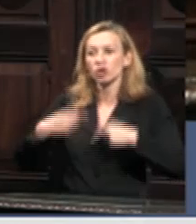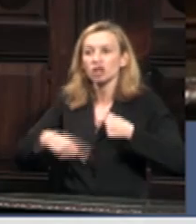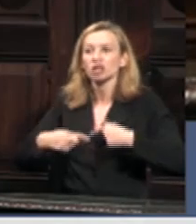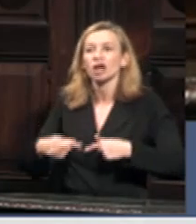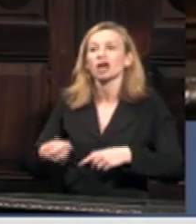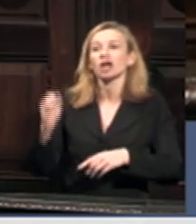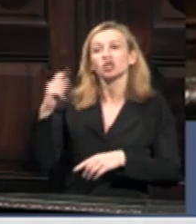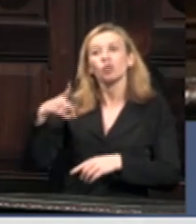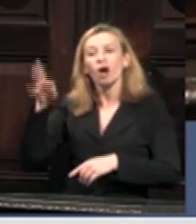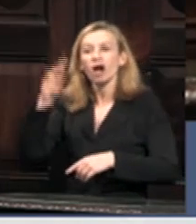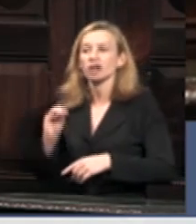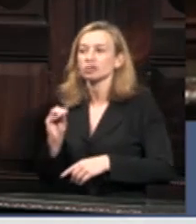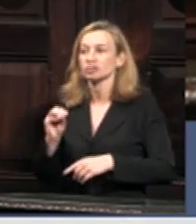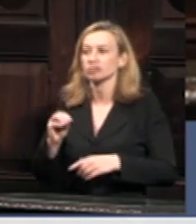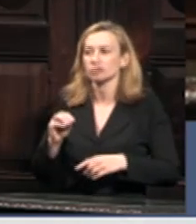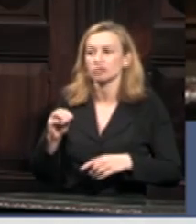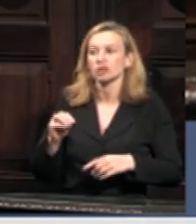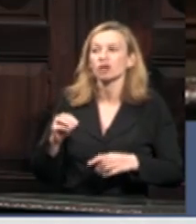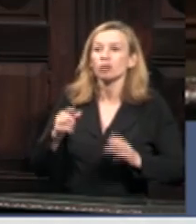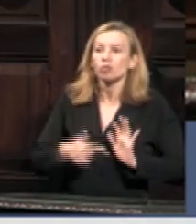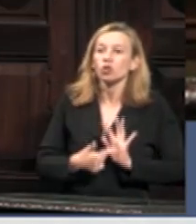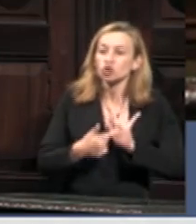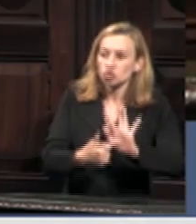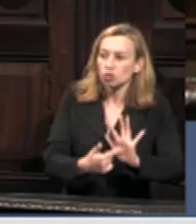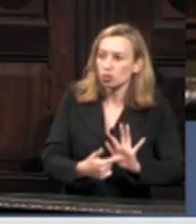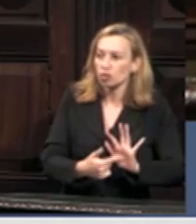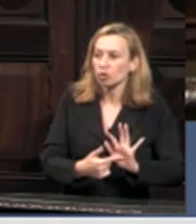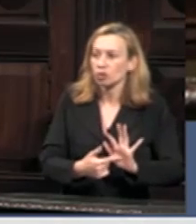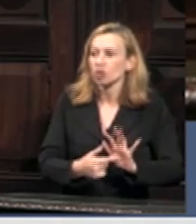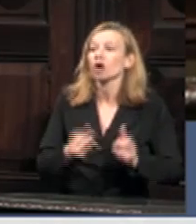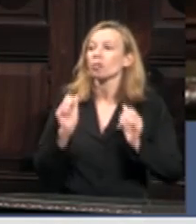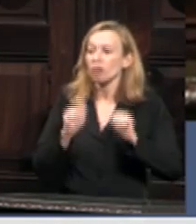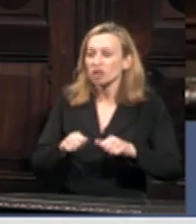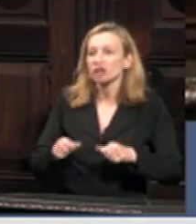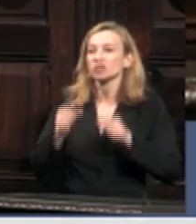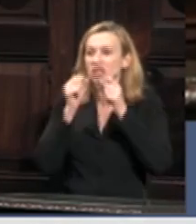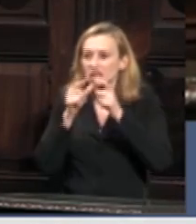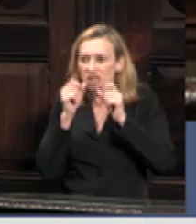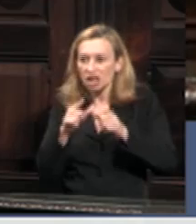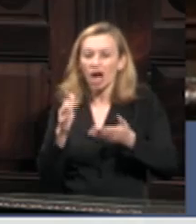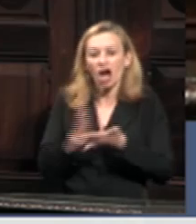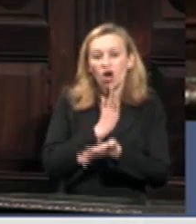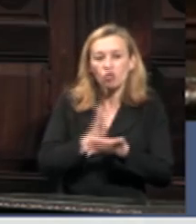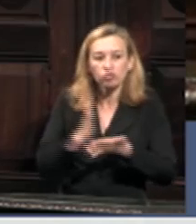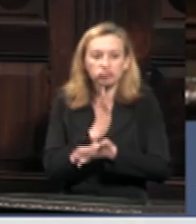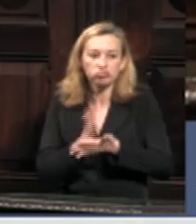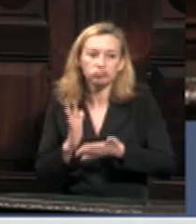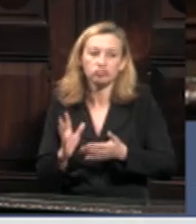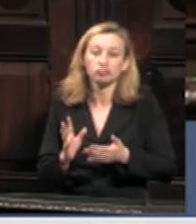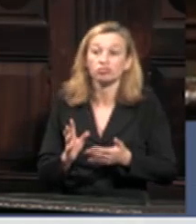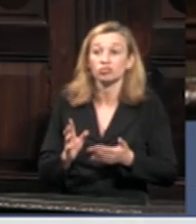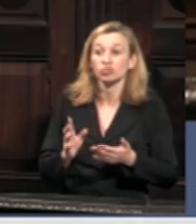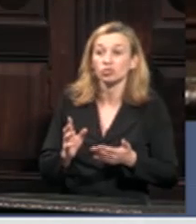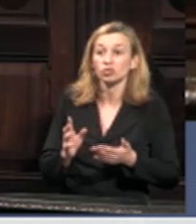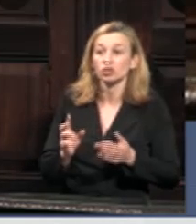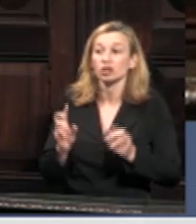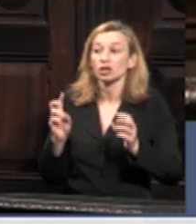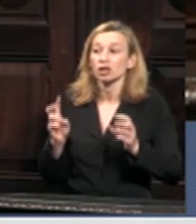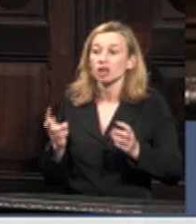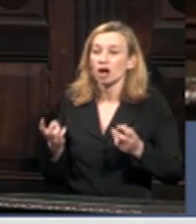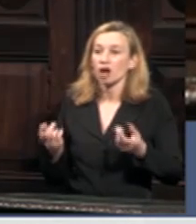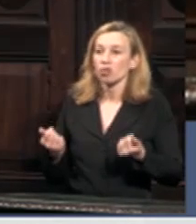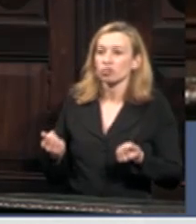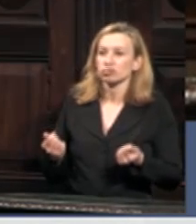que tem de sobra. Podemos ter críticas a alguns atos ou atitudes dele, mas ninguém pode deixar